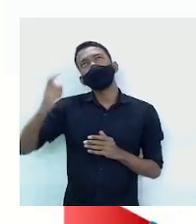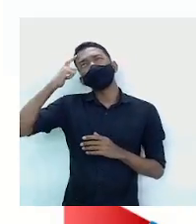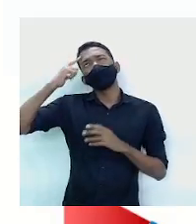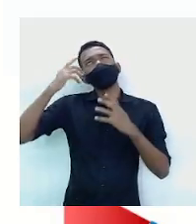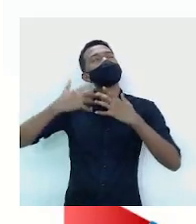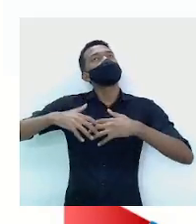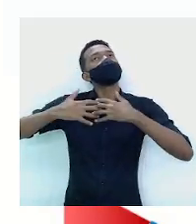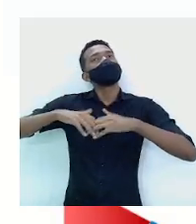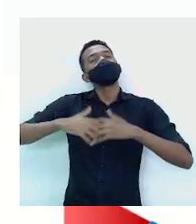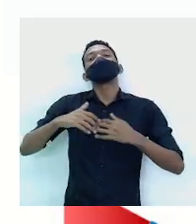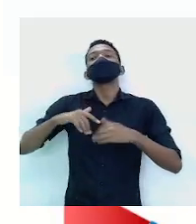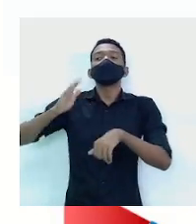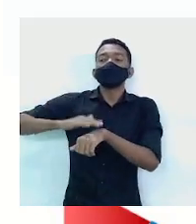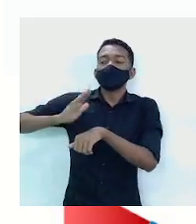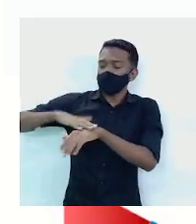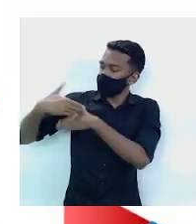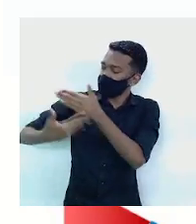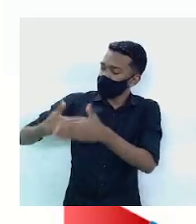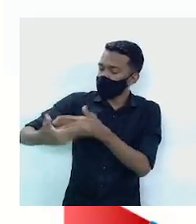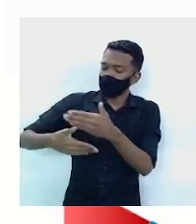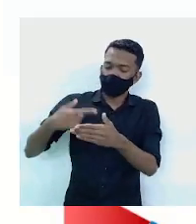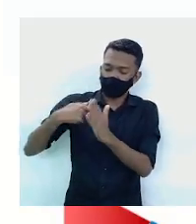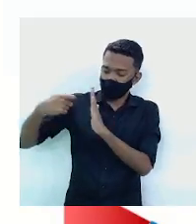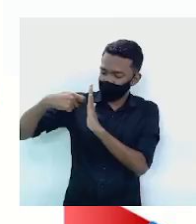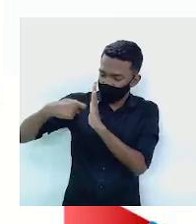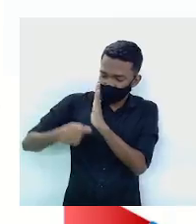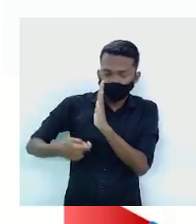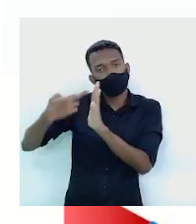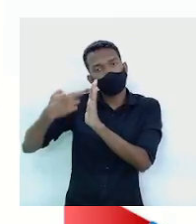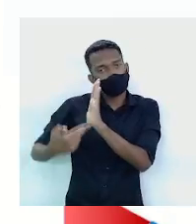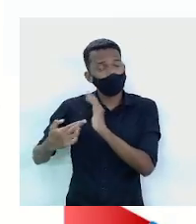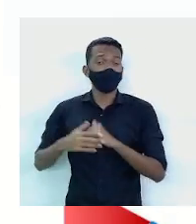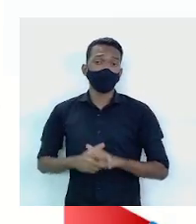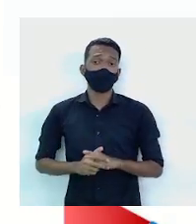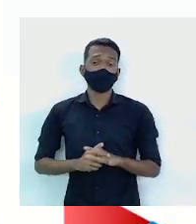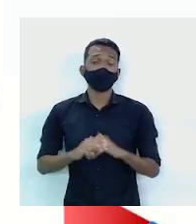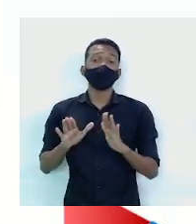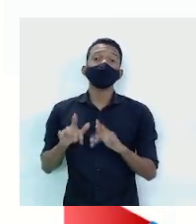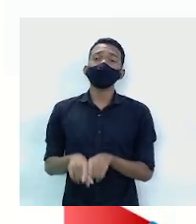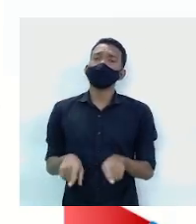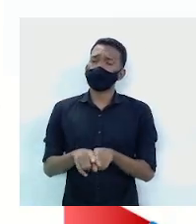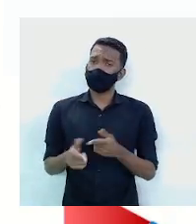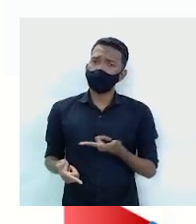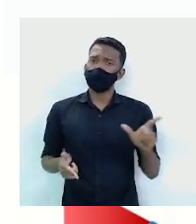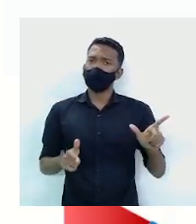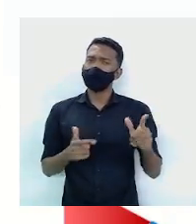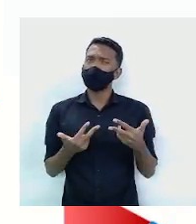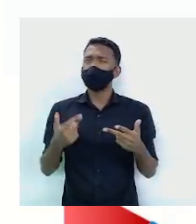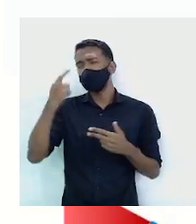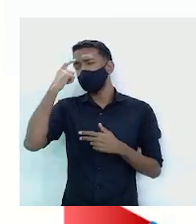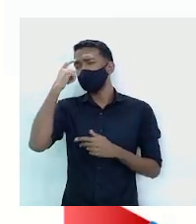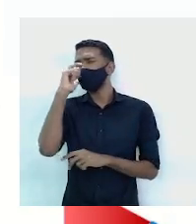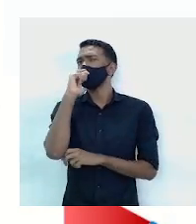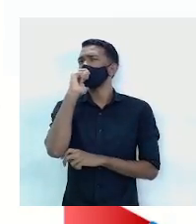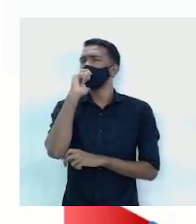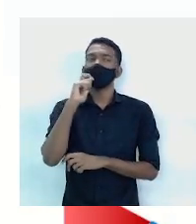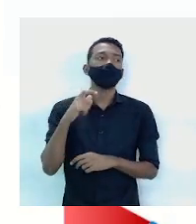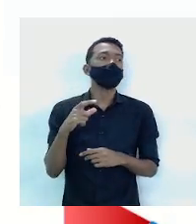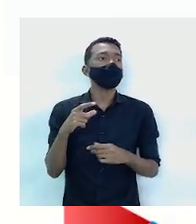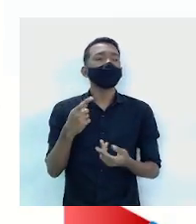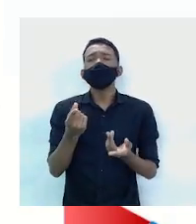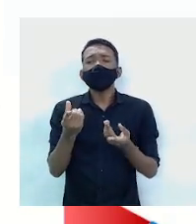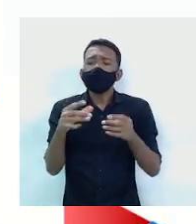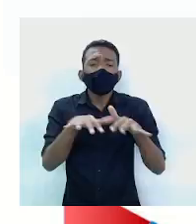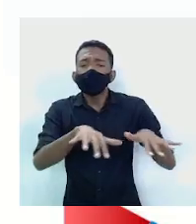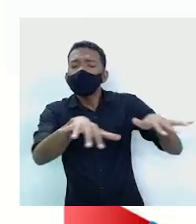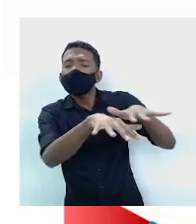na hora de construir, de compor o nosso roteiro. Outro questionamento que a gente deve fazer, pessoal, é para quem, ou seja,